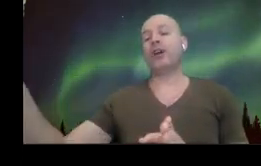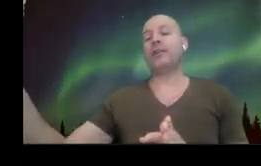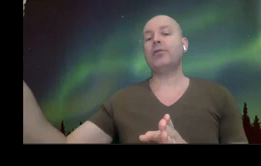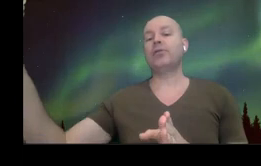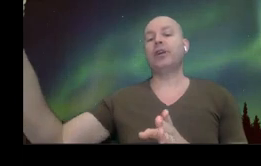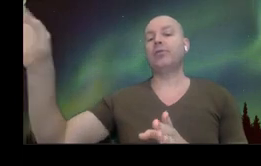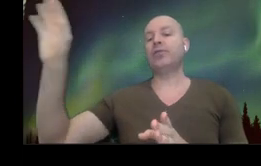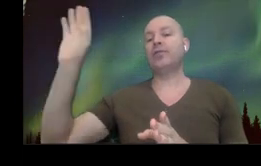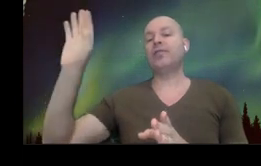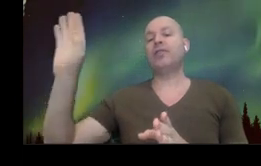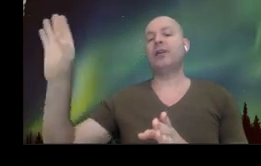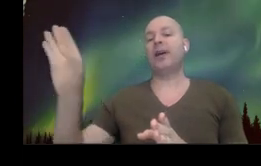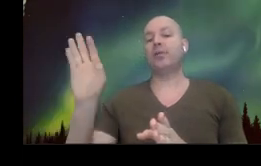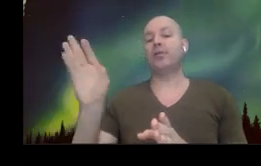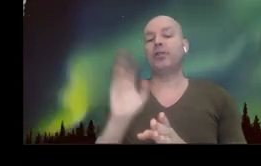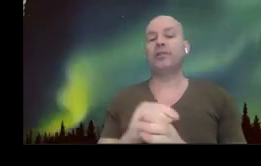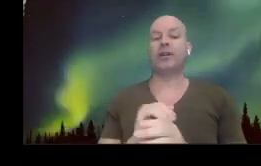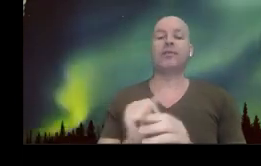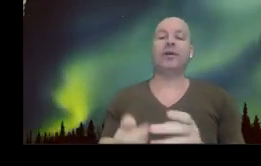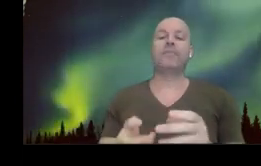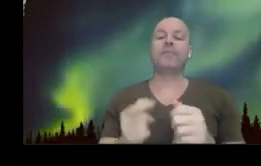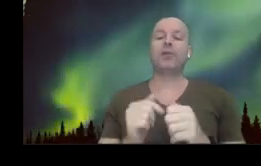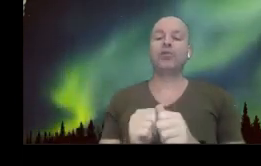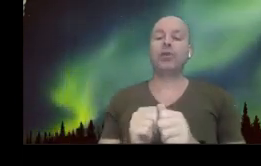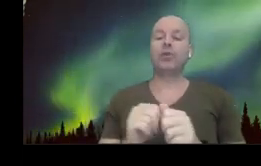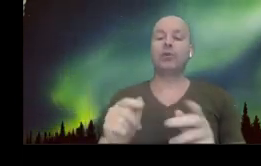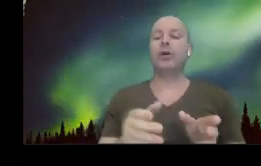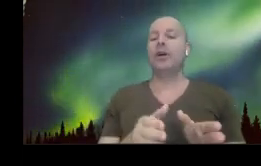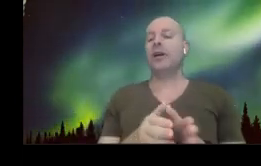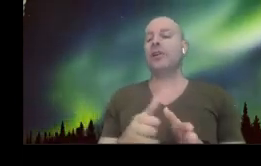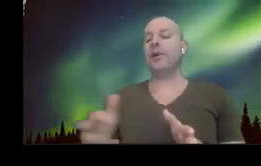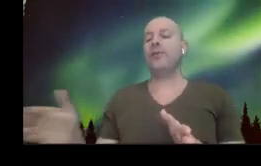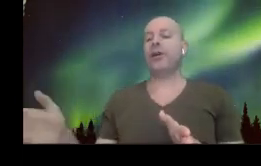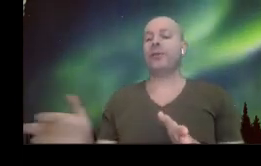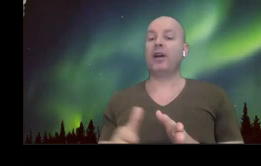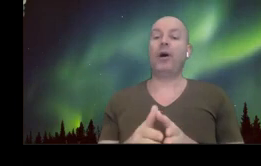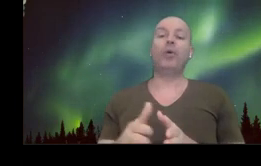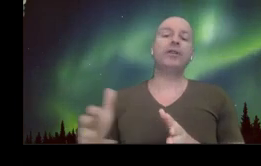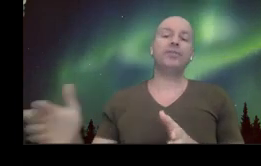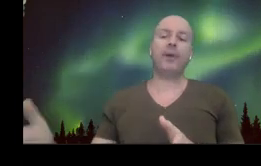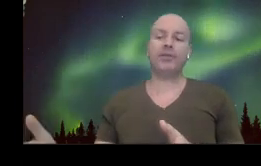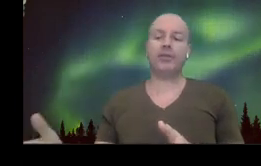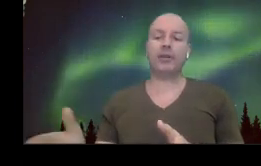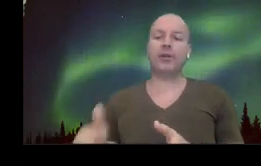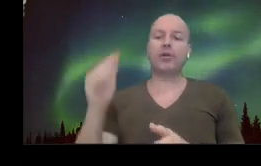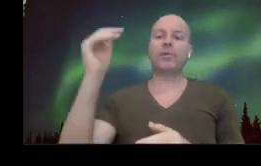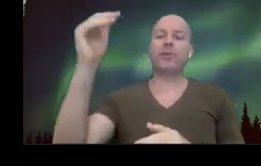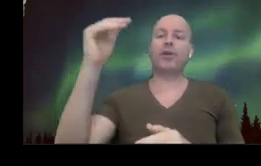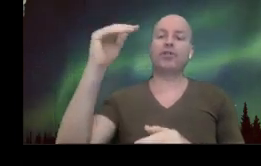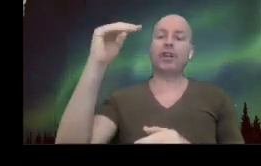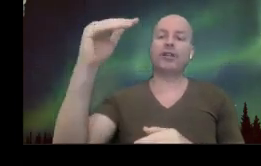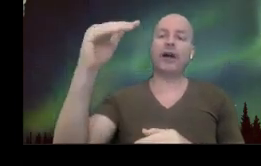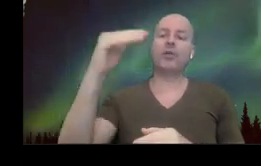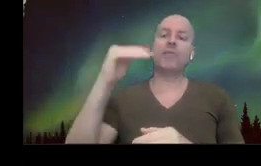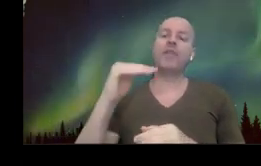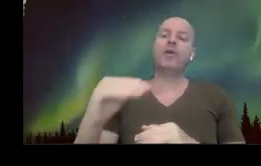abundância. Ela pode chegar até 260 metros de distância. No segundo, da mesma forma, é uma outra espécie de tartaruga. O